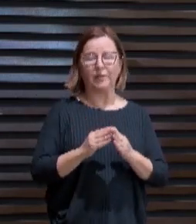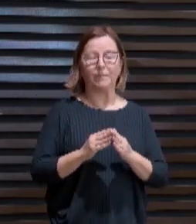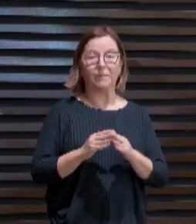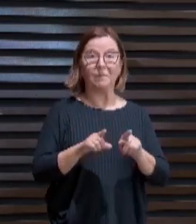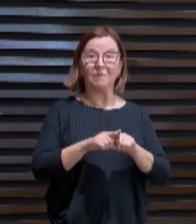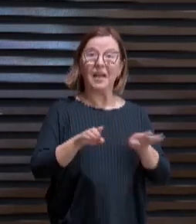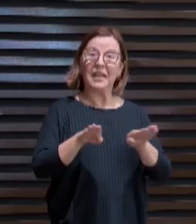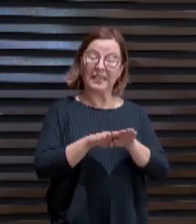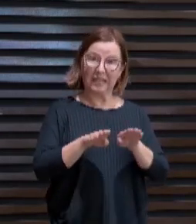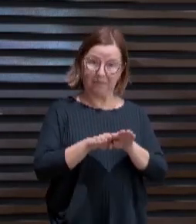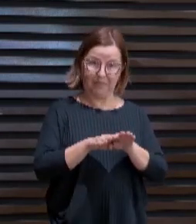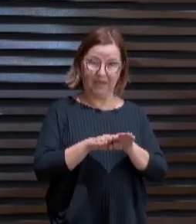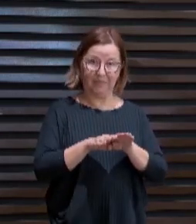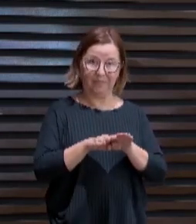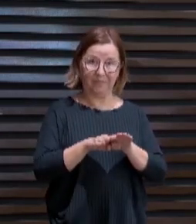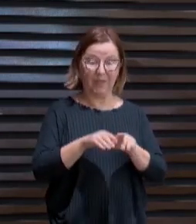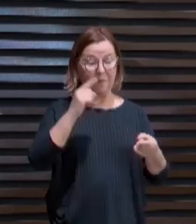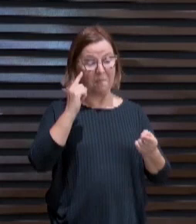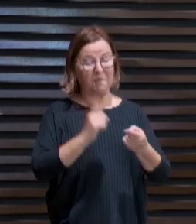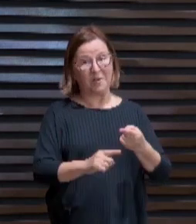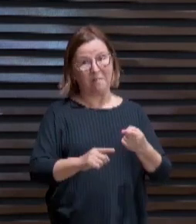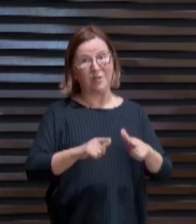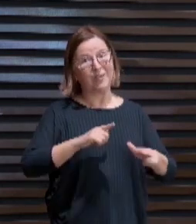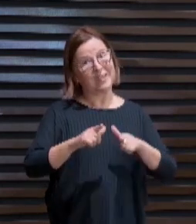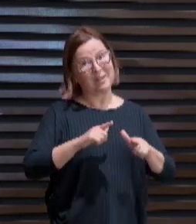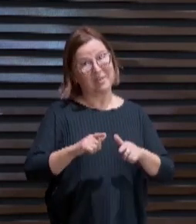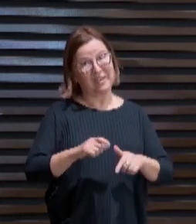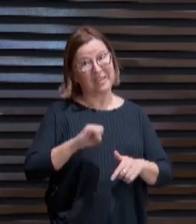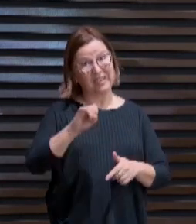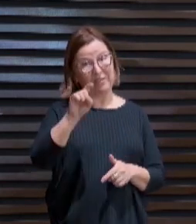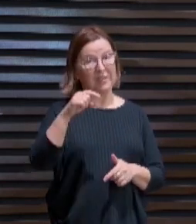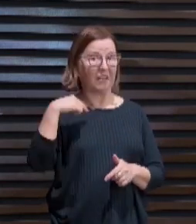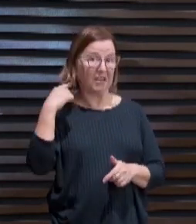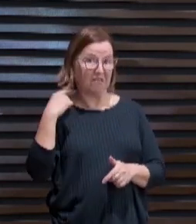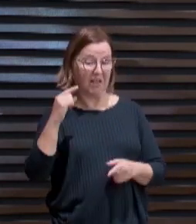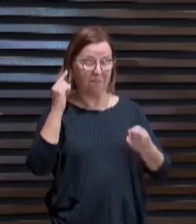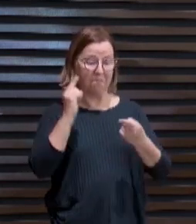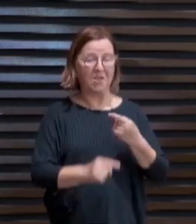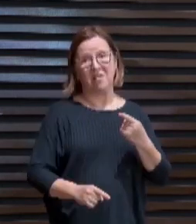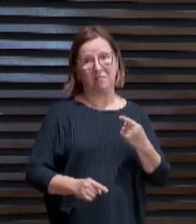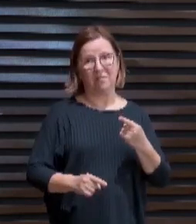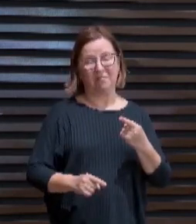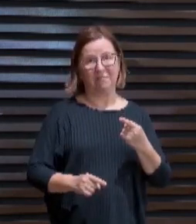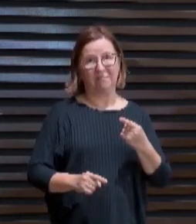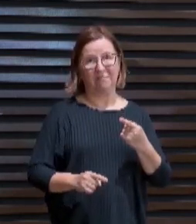direito de exercer a advocacia. Além dele tomar, ele tira também a sua capacidade produtiva.